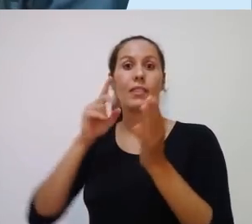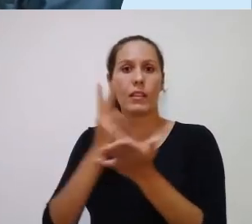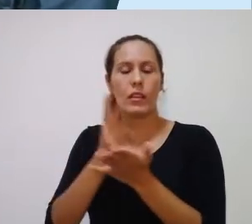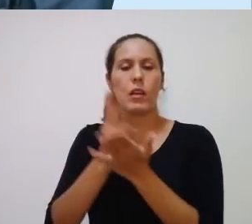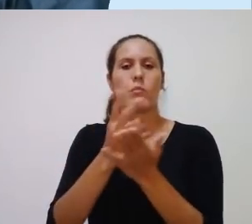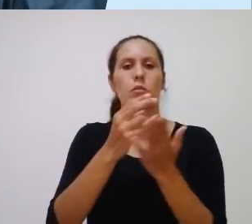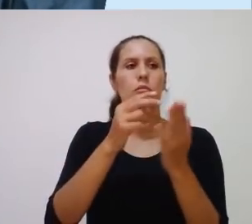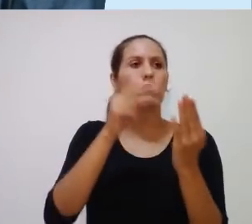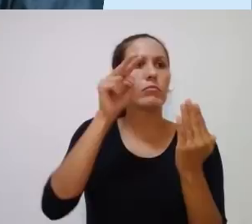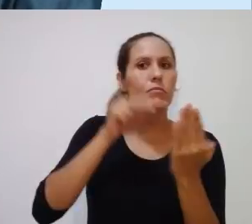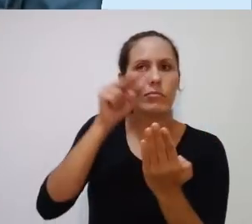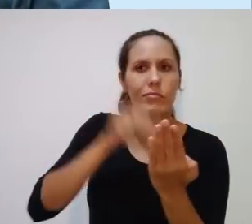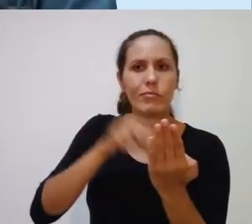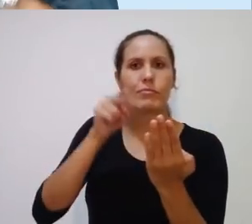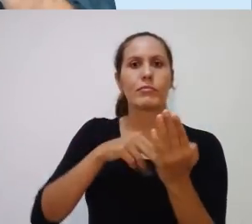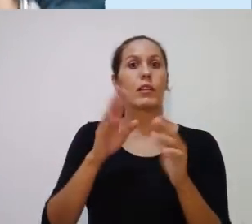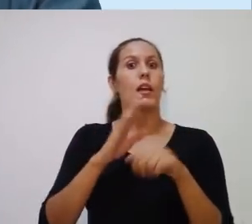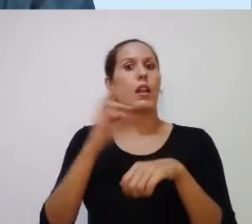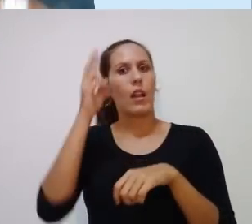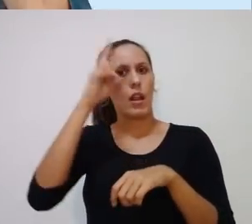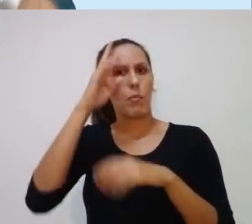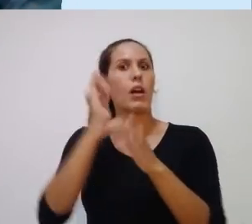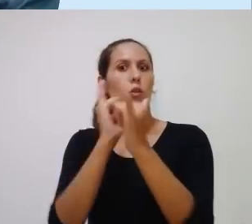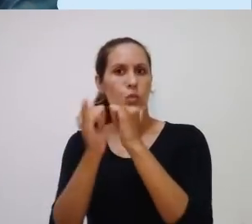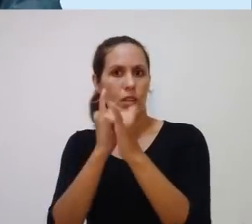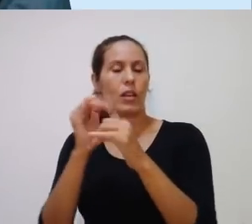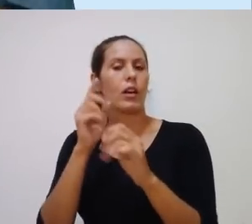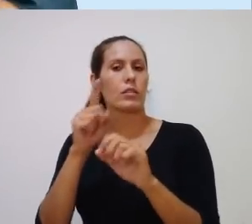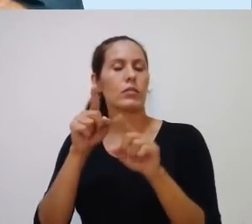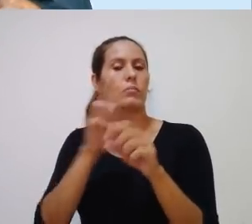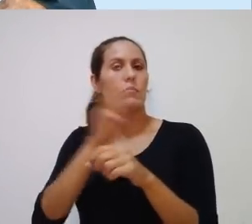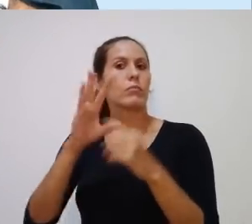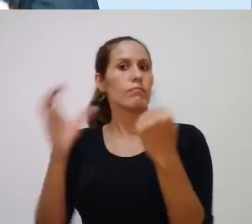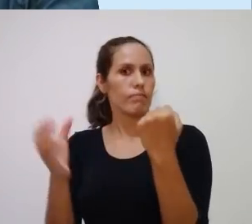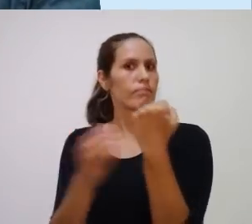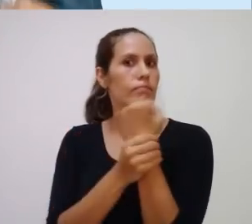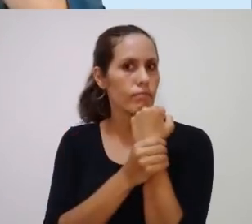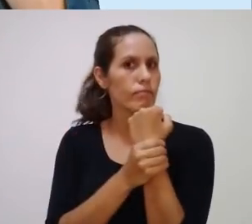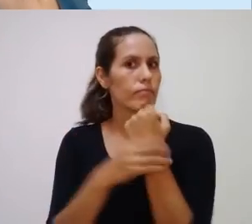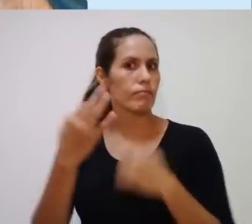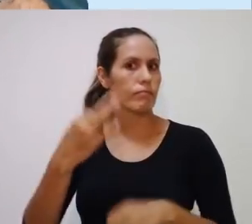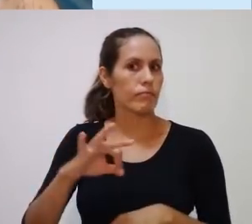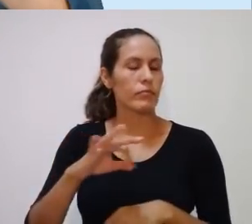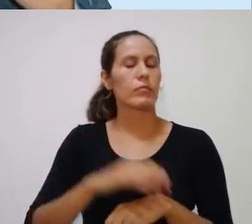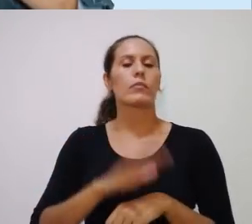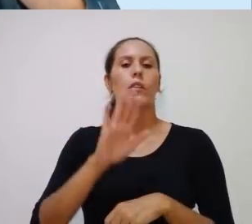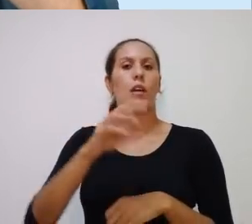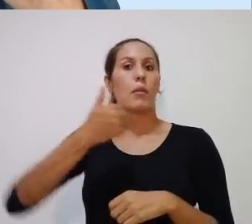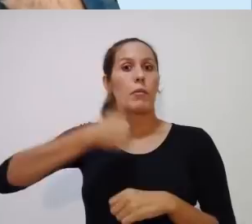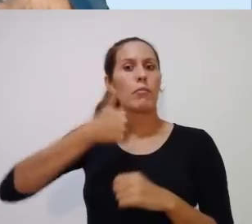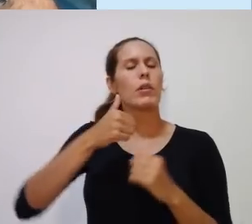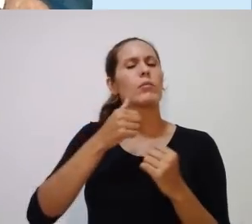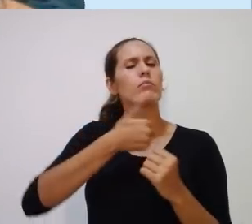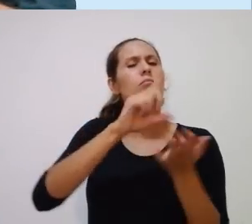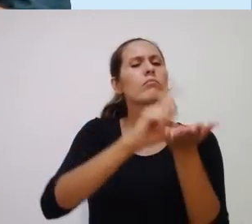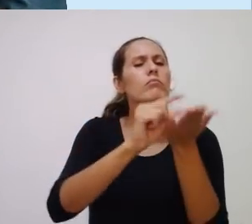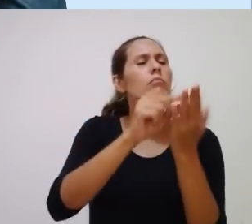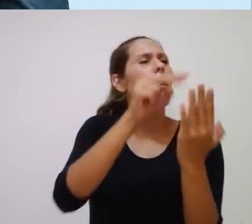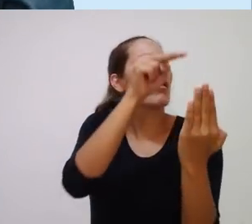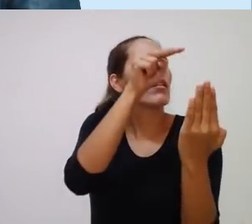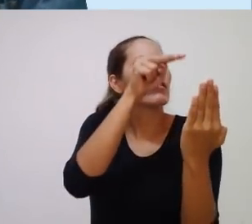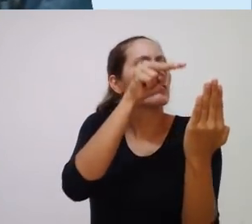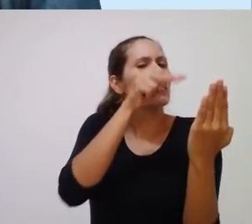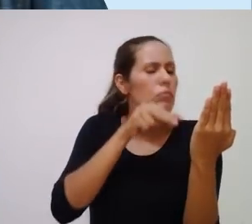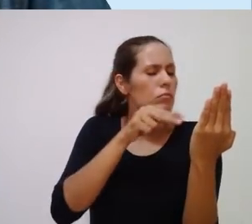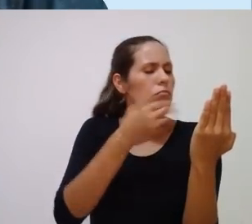não é verdade? Uma dica, Walter, é você sempre ler se aquele artigo, se aquela informação tem o nome da pessoa